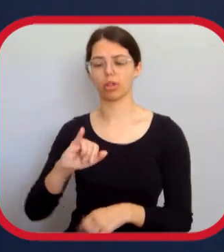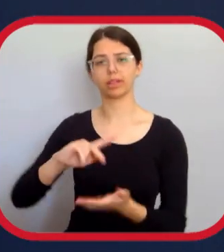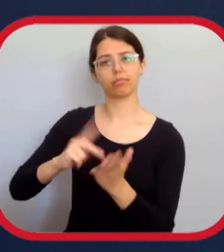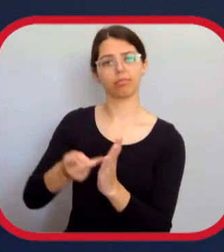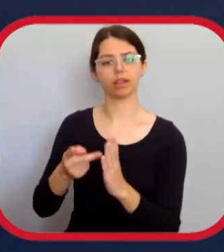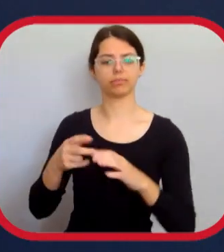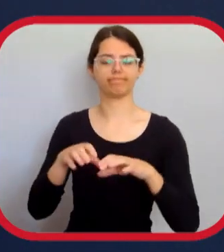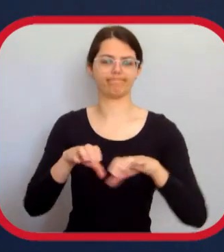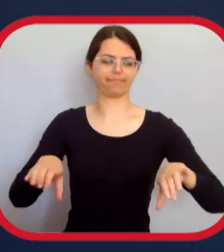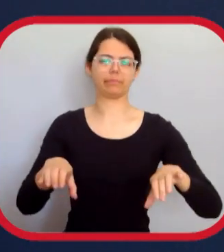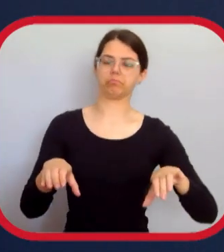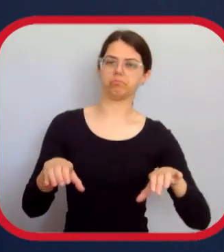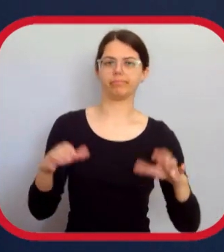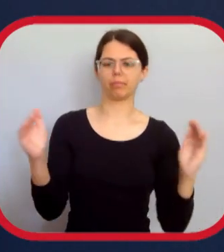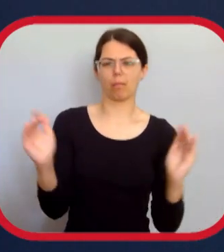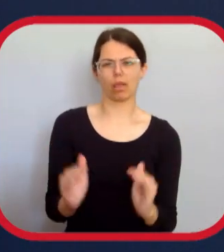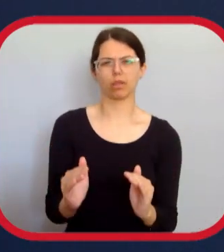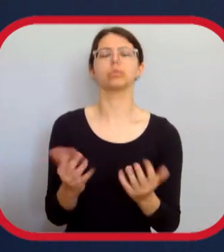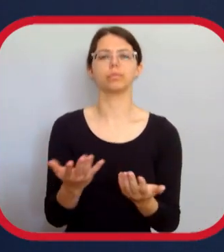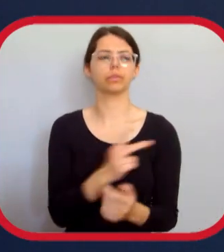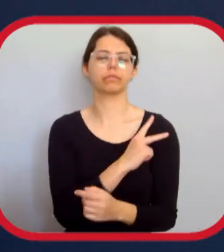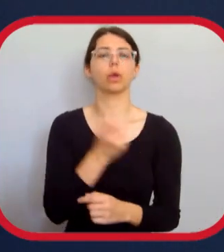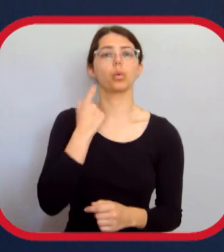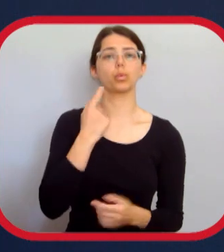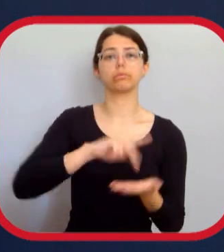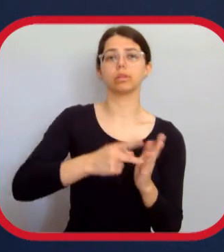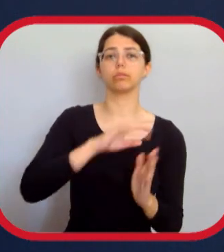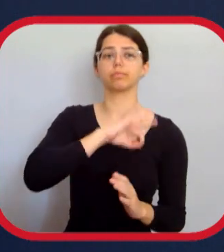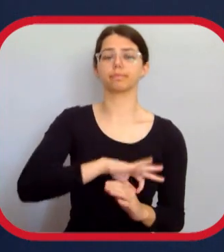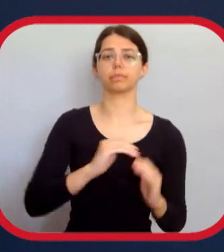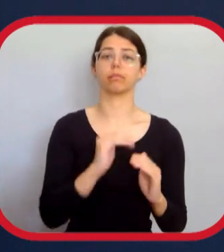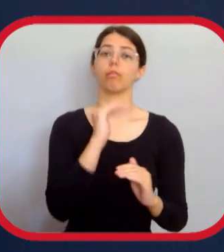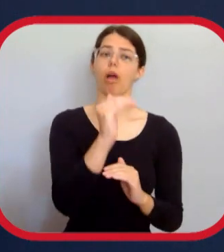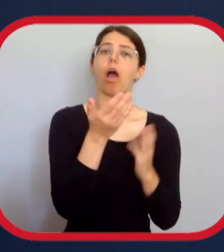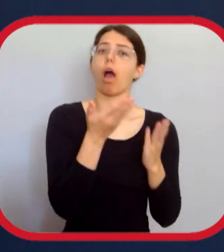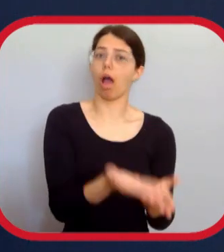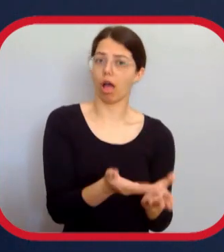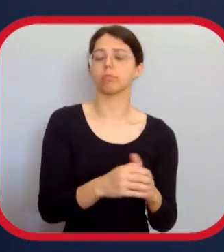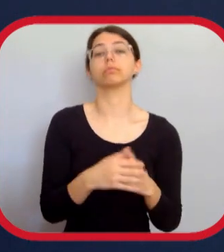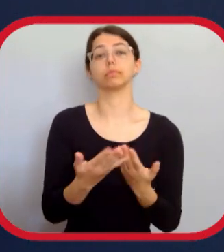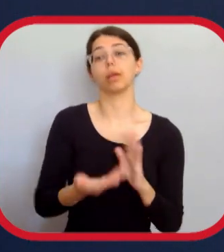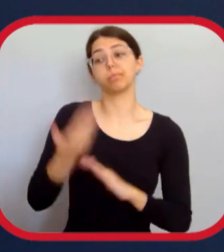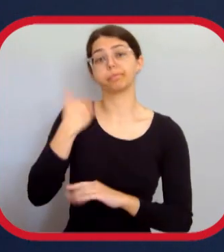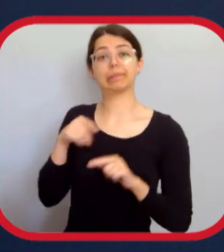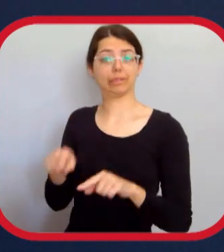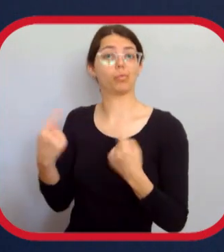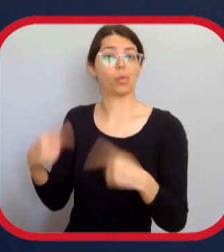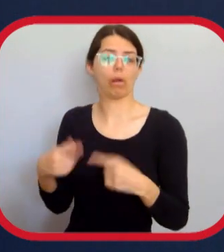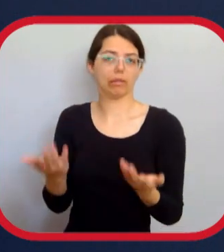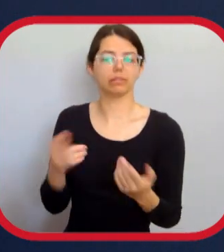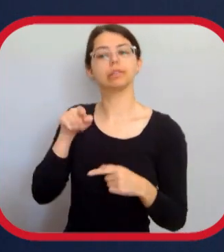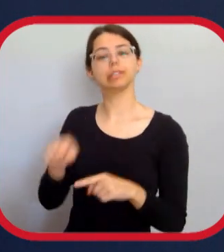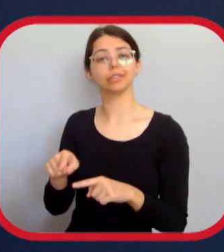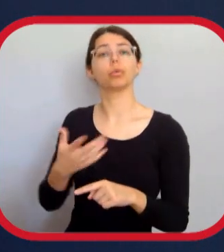e universidade. As universidades passaram a oferecer cursos técnicos superiores profissionais, antigamente reservados aos politécnicos, e estes passaram a